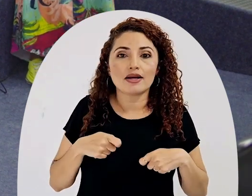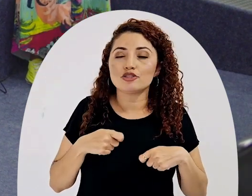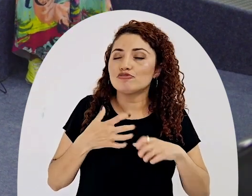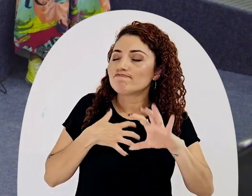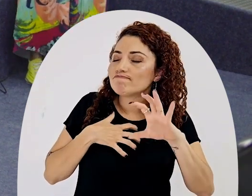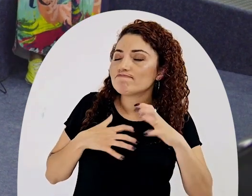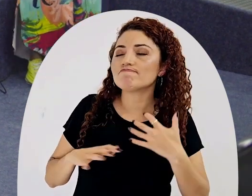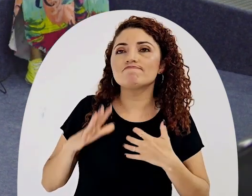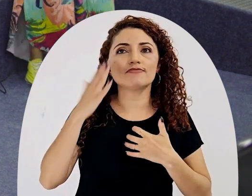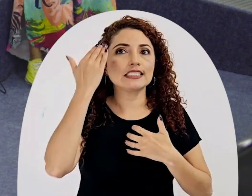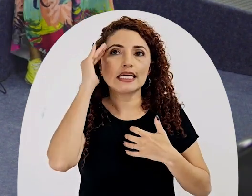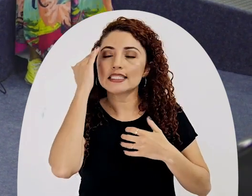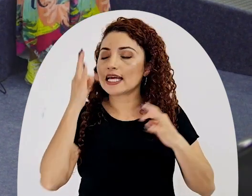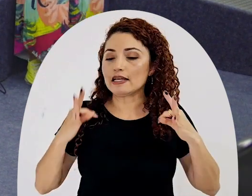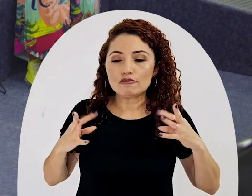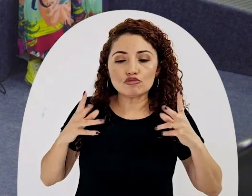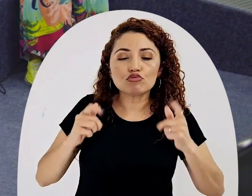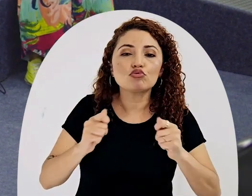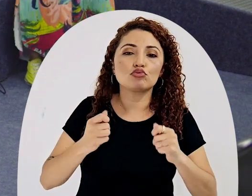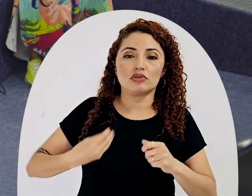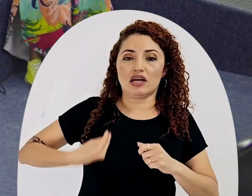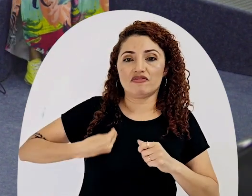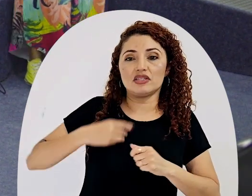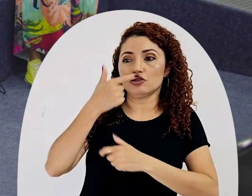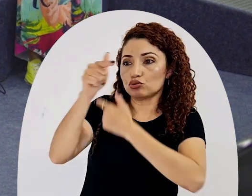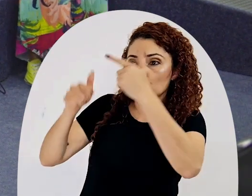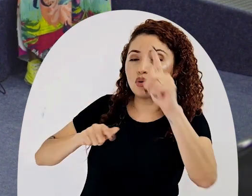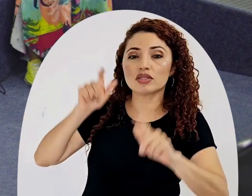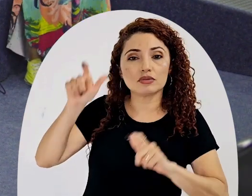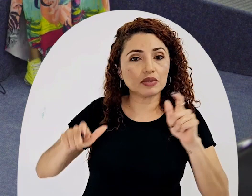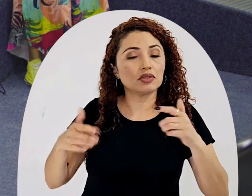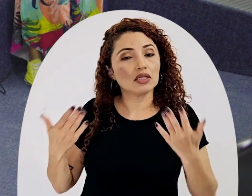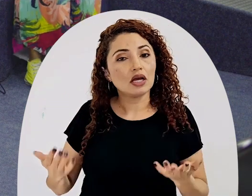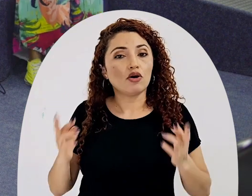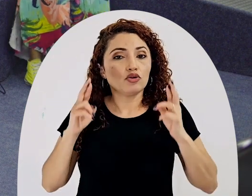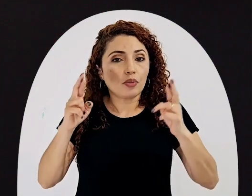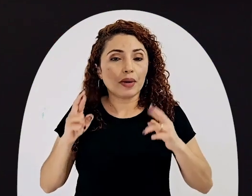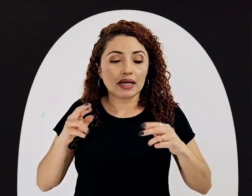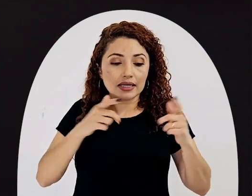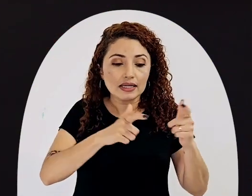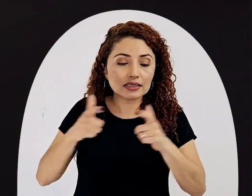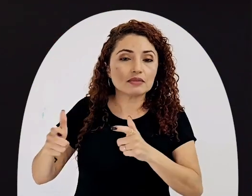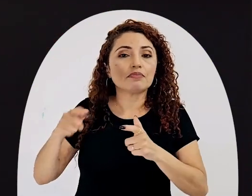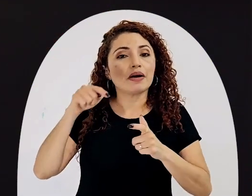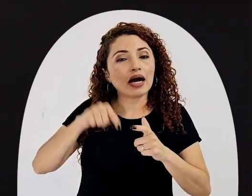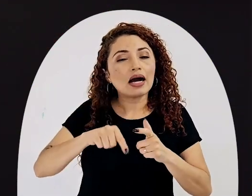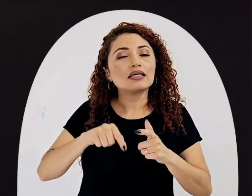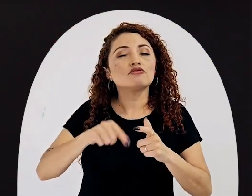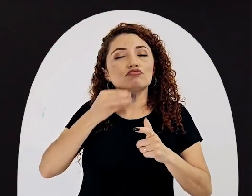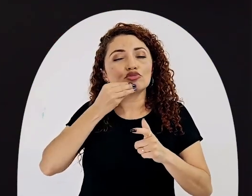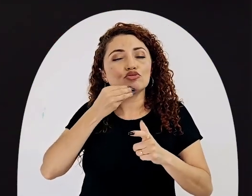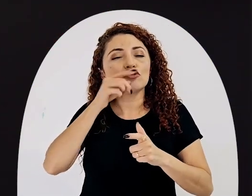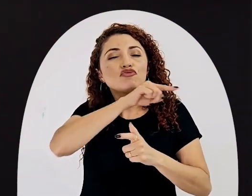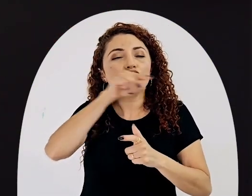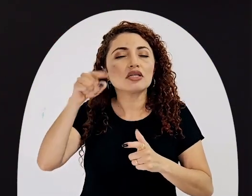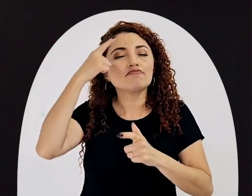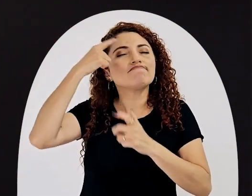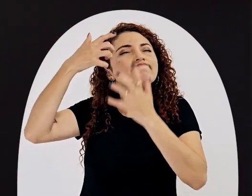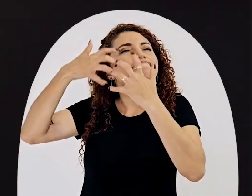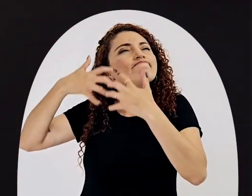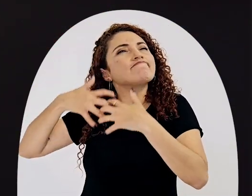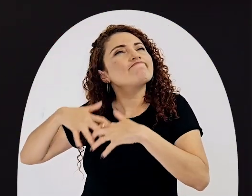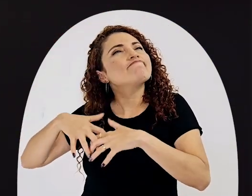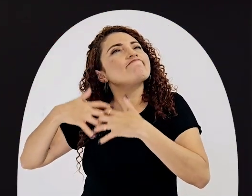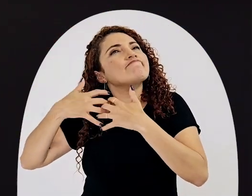pessoas. Então, espero que, de fato, esse espaço tenha funcionado como um espaço de reflexão para vocês. E agradeço em nome